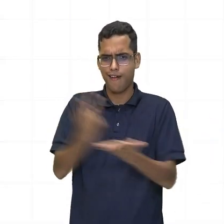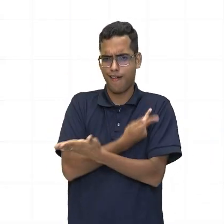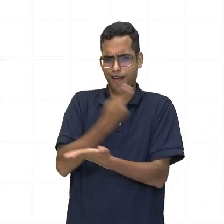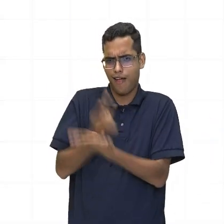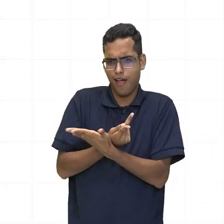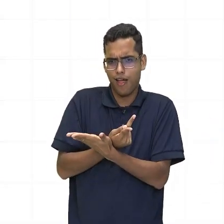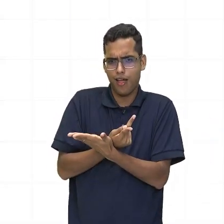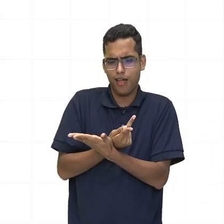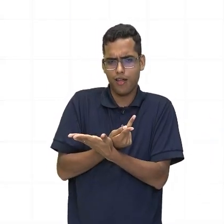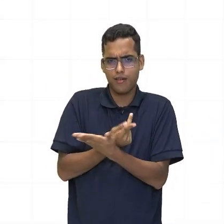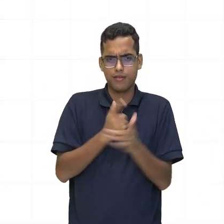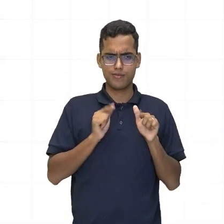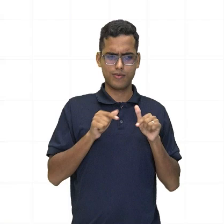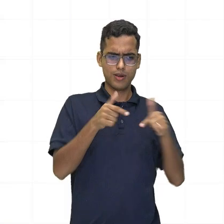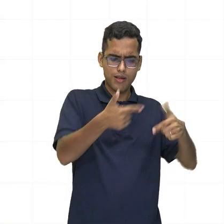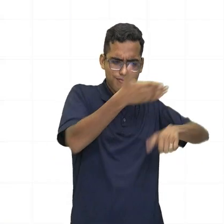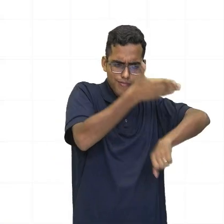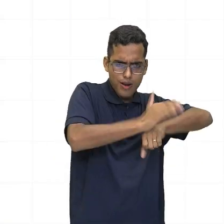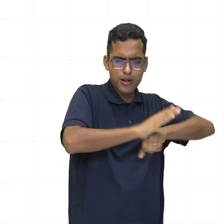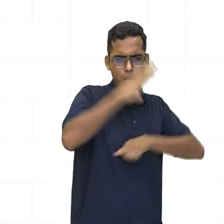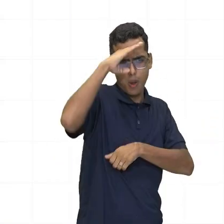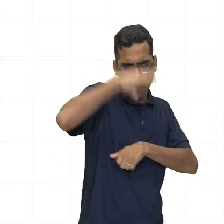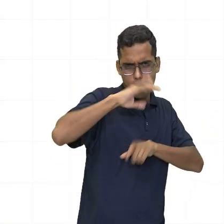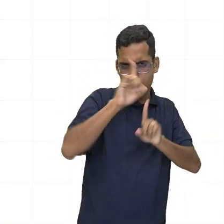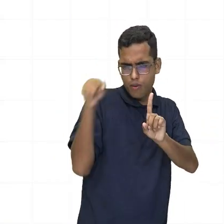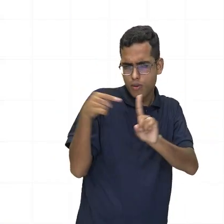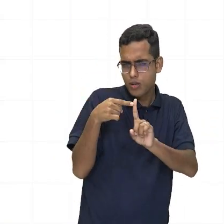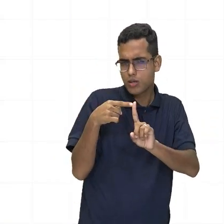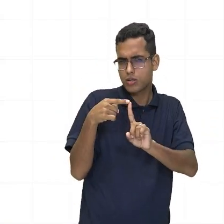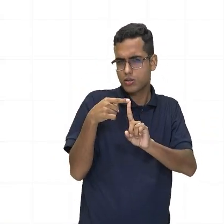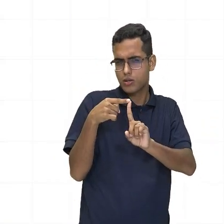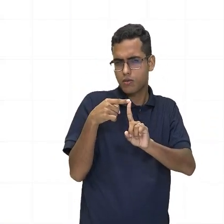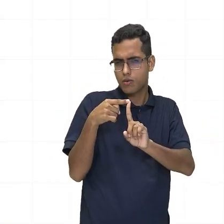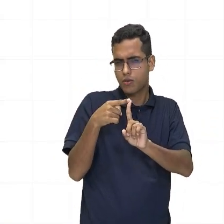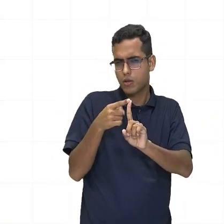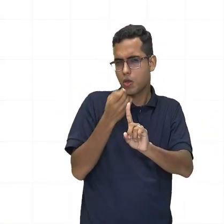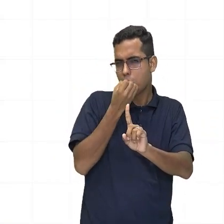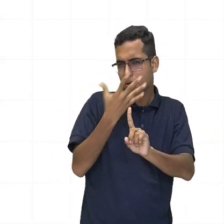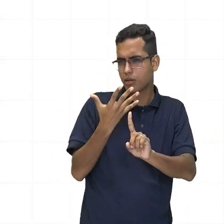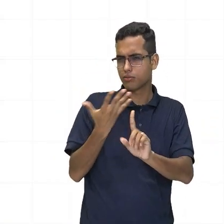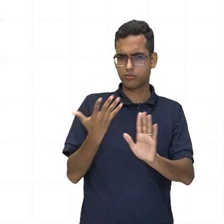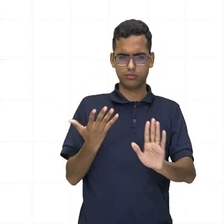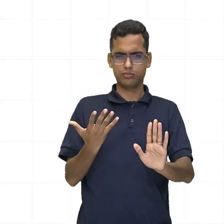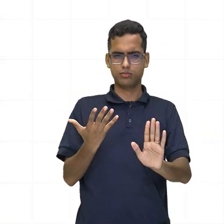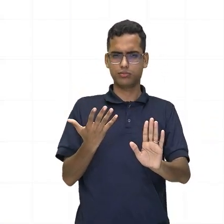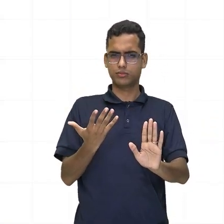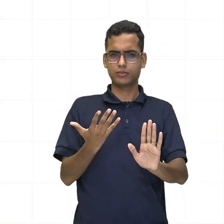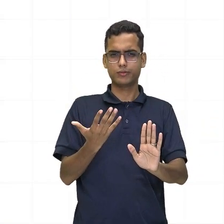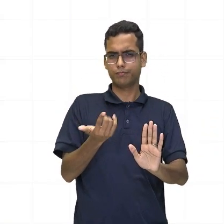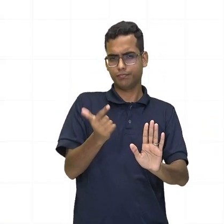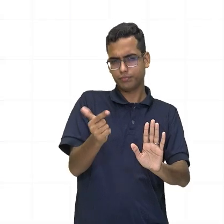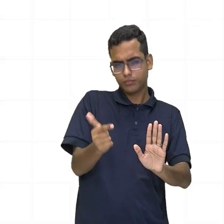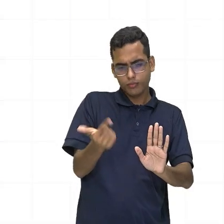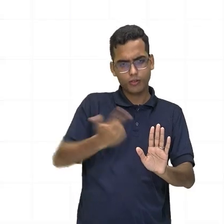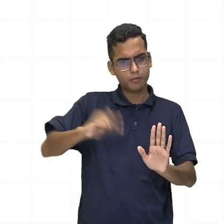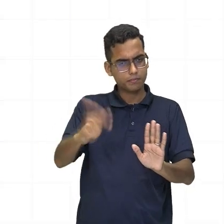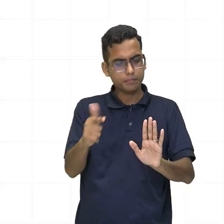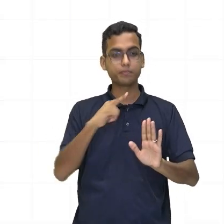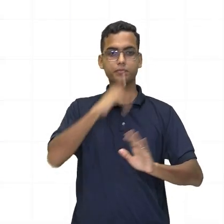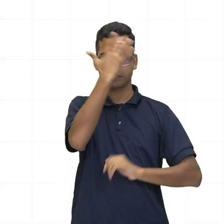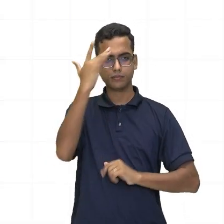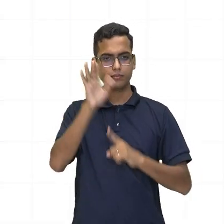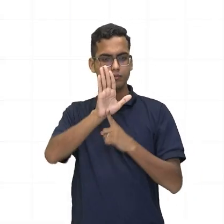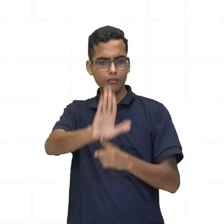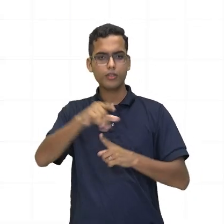de alcançar um bem. Isso não existe na prática do líder religioso. Indicar bons caminhos, aquilo que é certo, aquilo